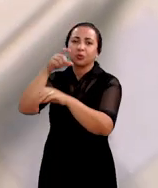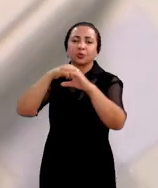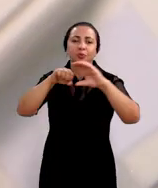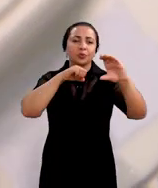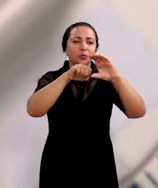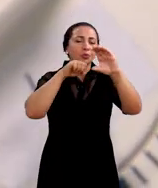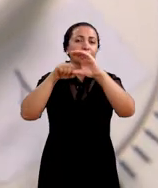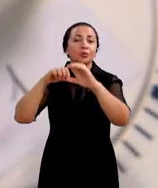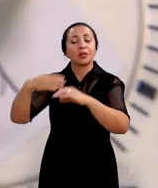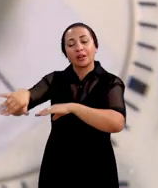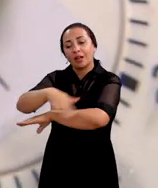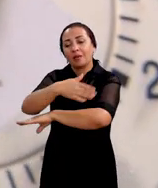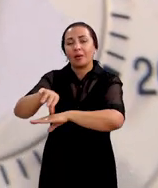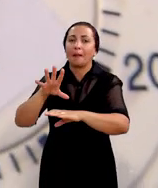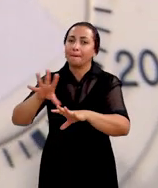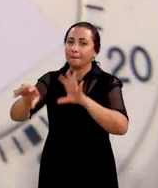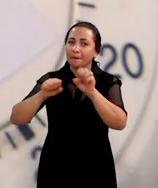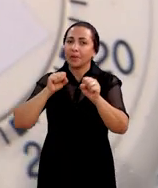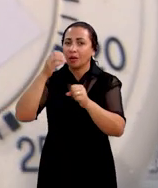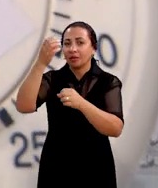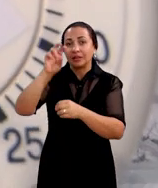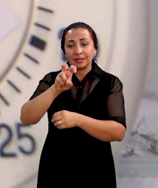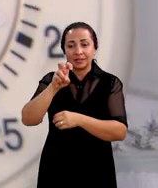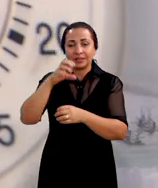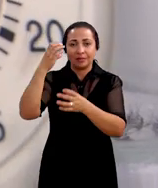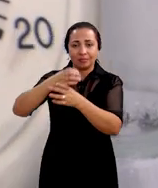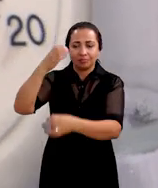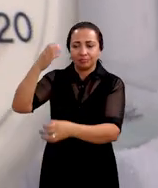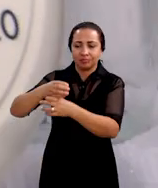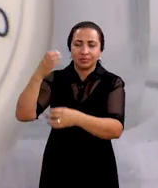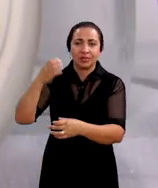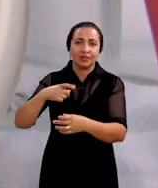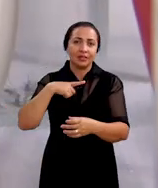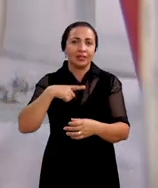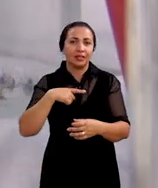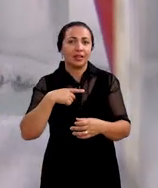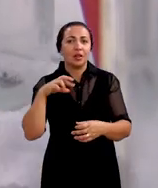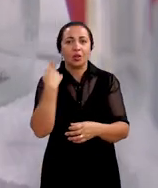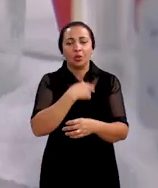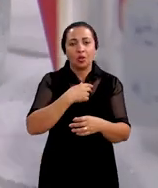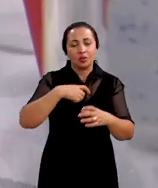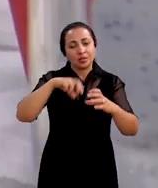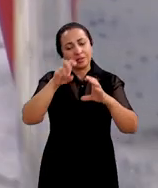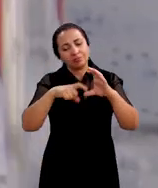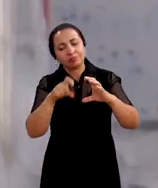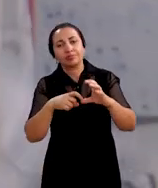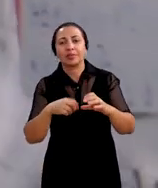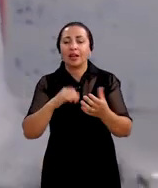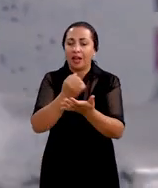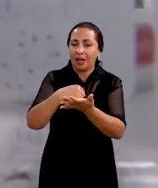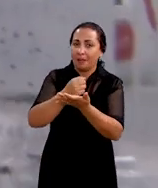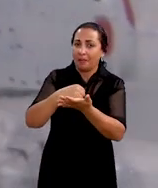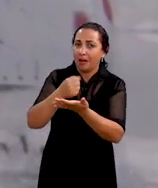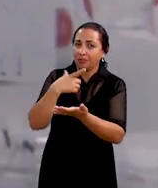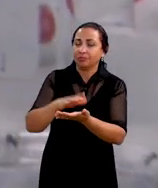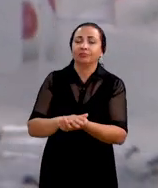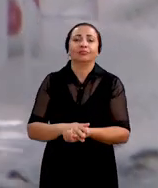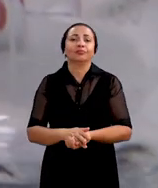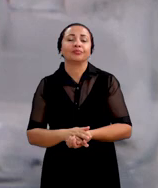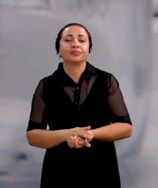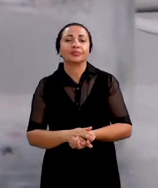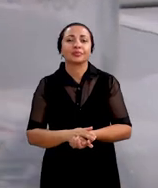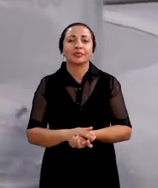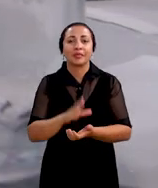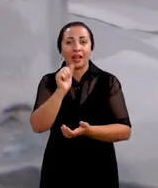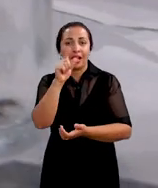esse teste? Nós pegamos 5 garrafas, uma delas sendo controle, e impregnamos com a nossa solução, que seria o nosso inseticida,